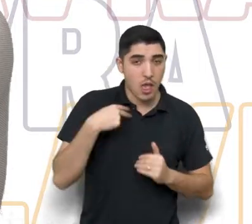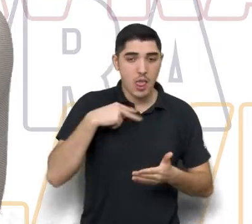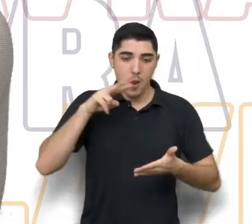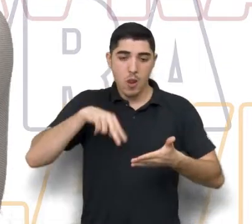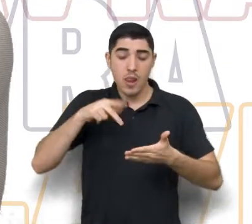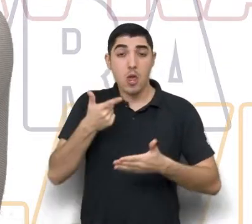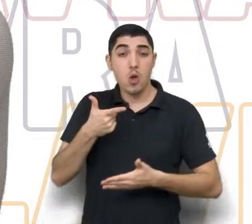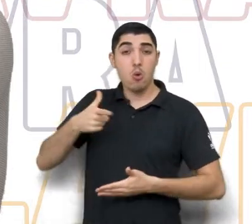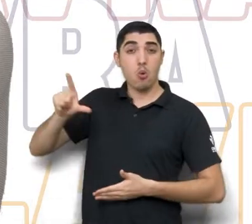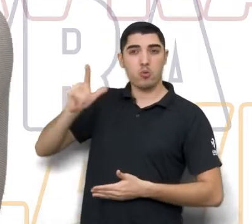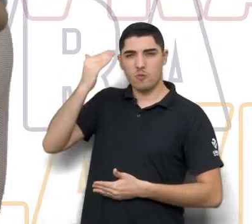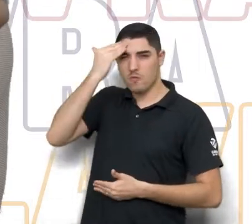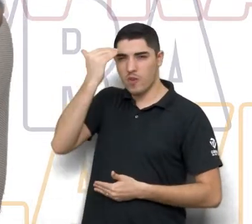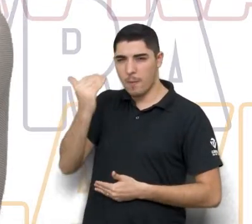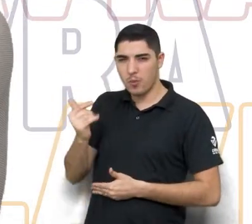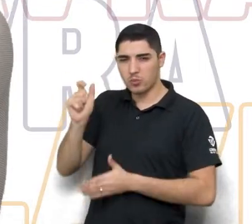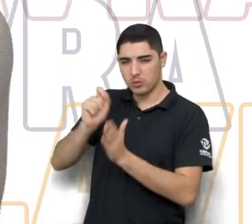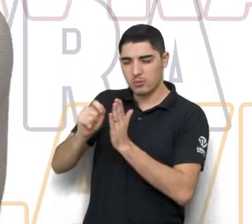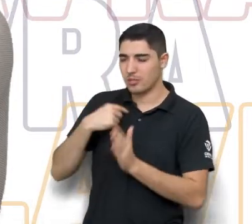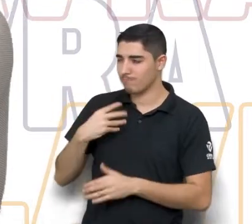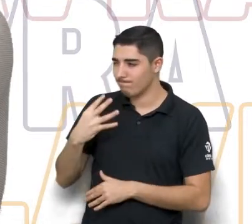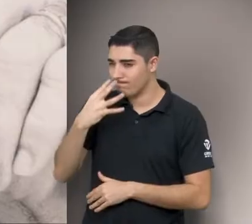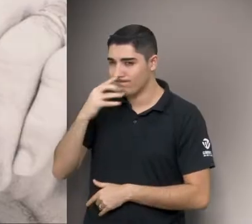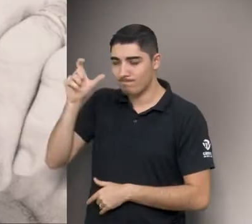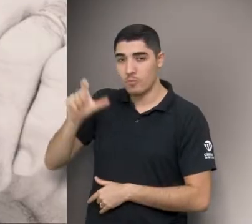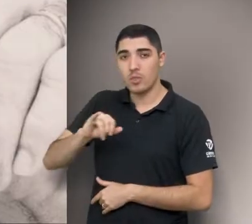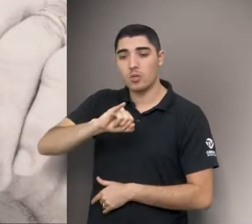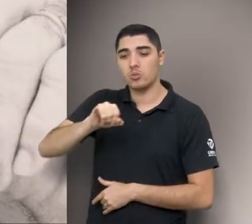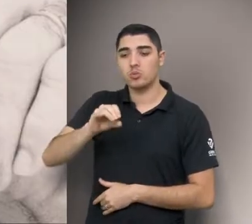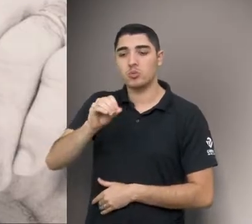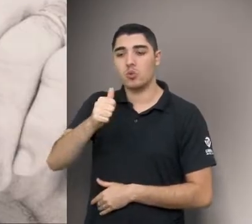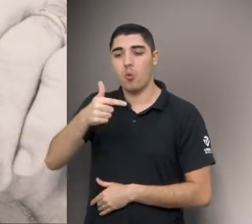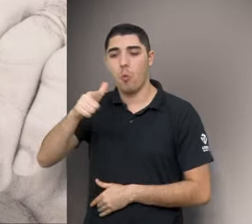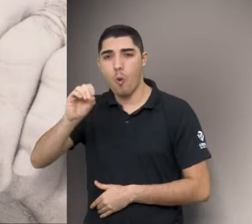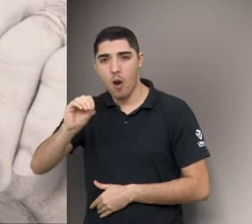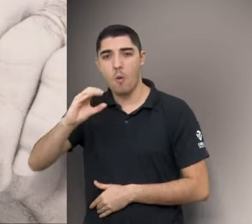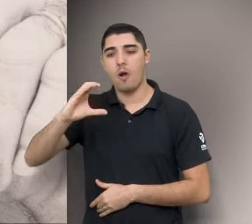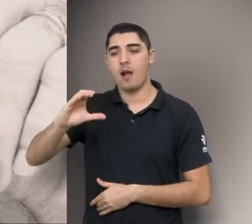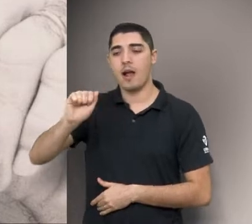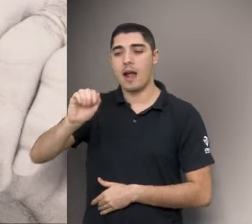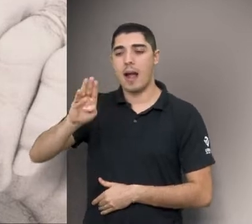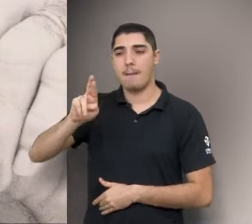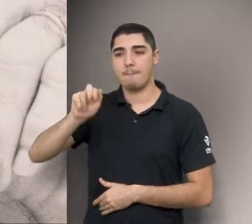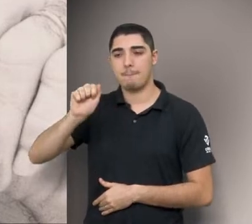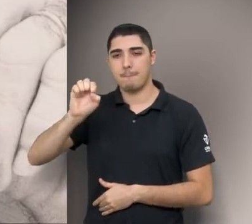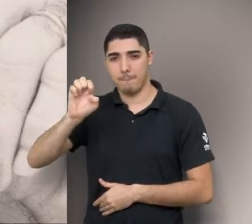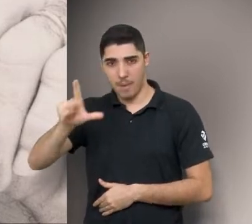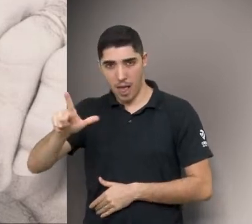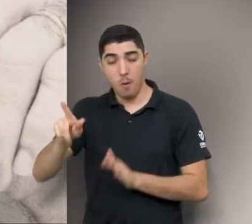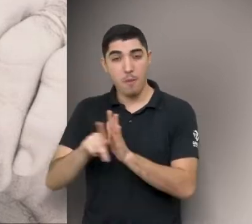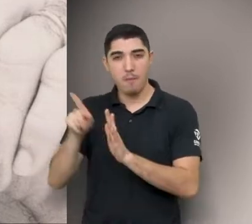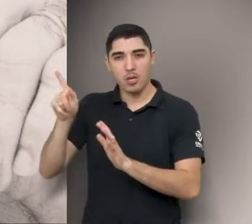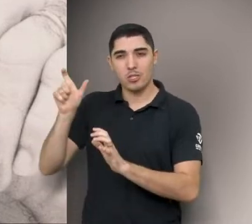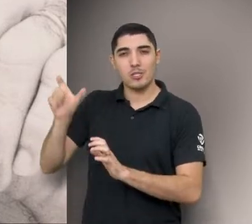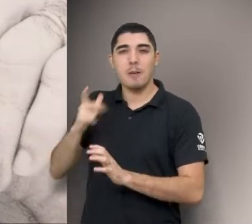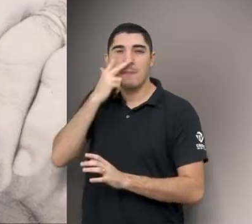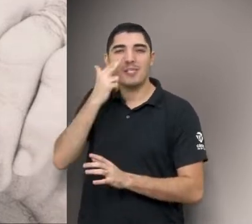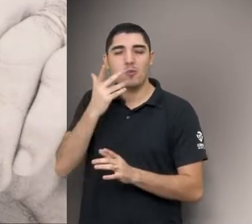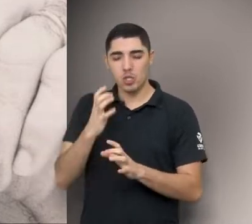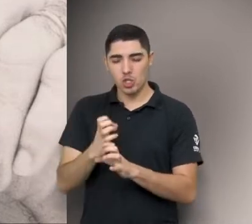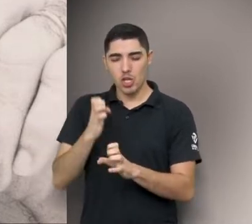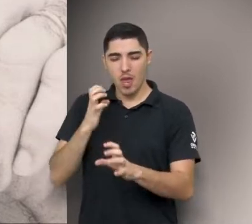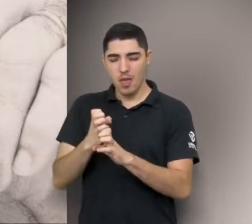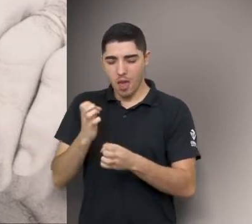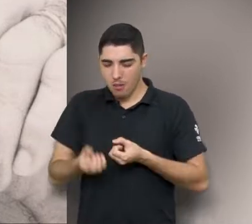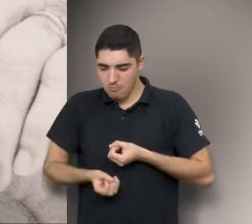ler um outro grande poeta também, tenho uma grande admiração, João Cabral de Melo Neto, né? Um engenheiro das formas poéticas,